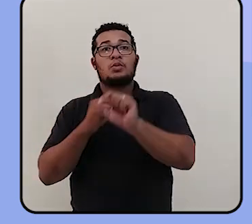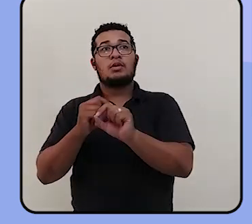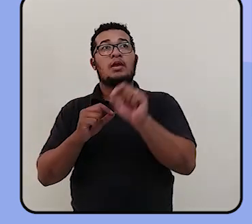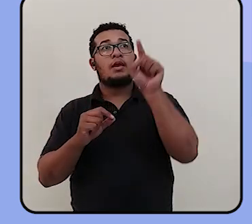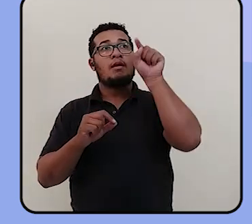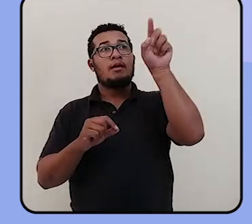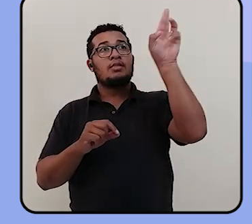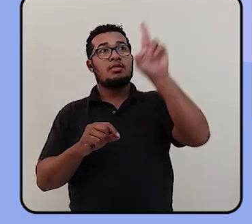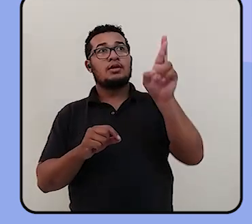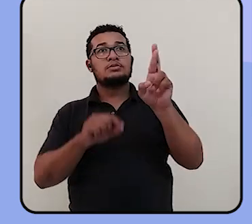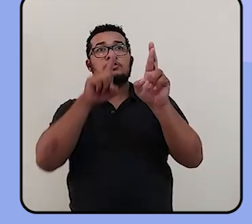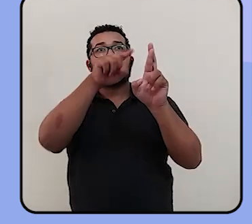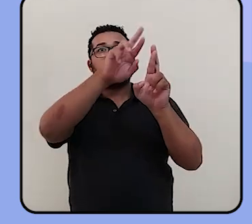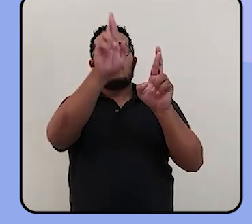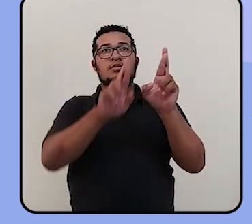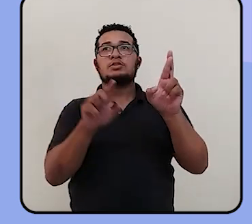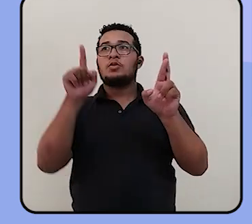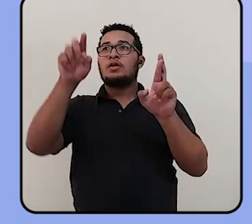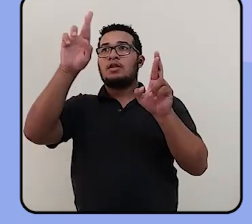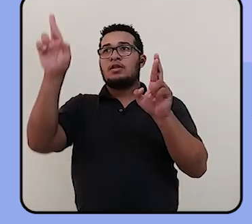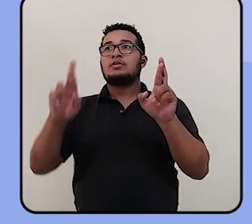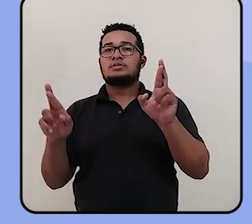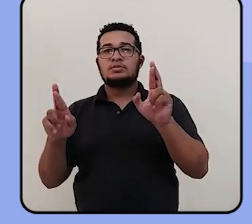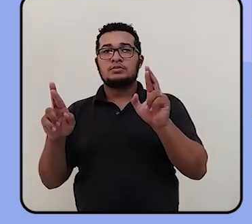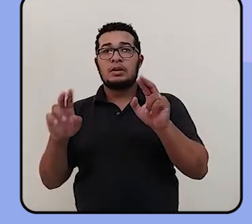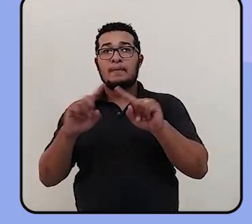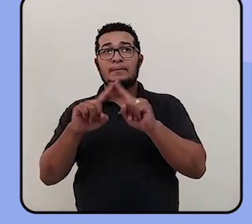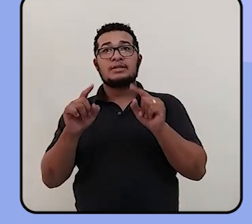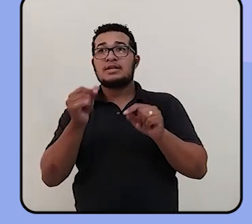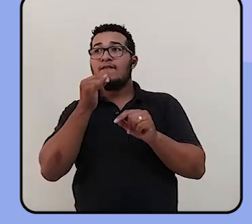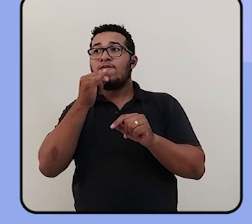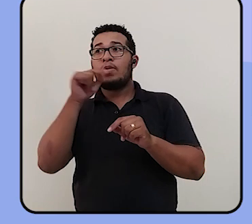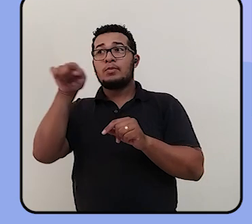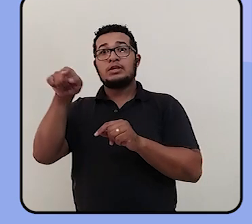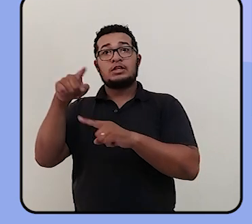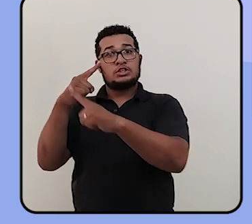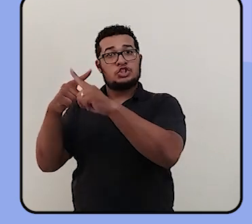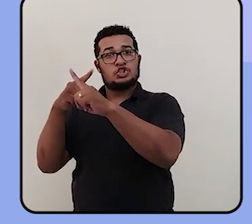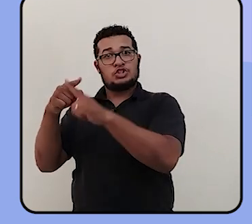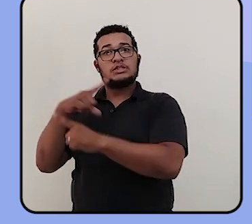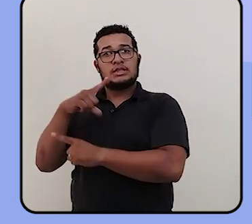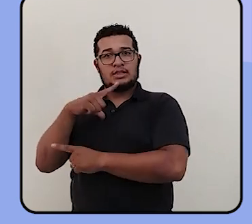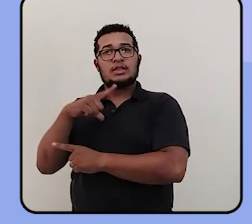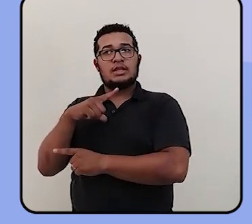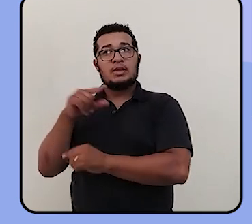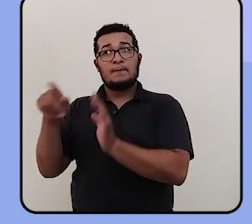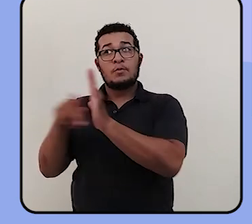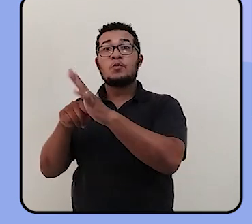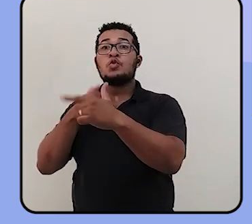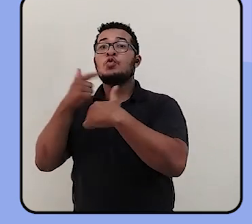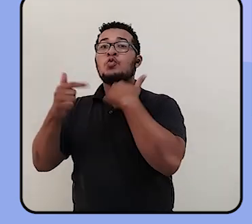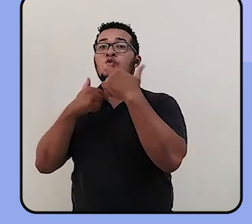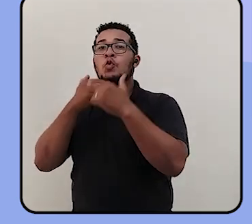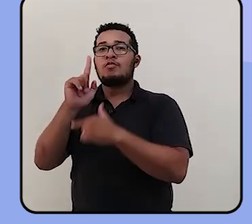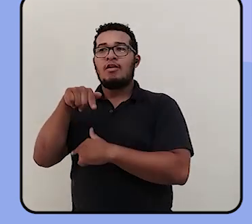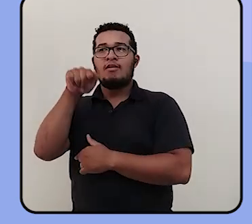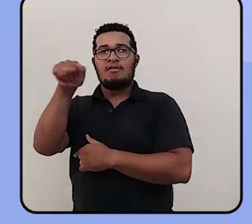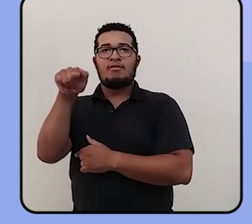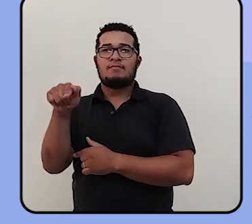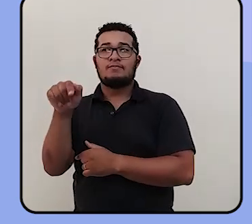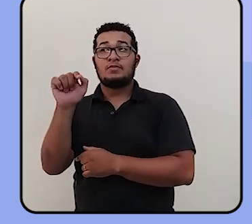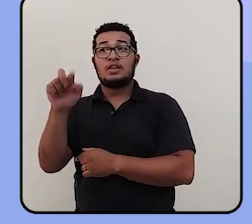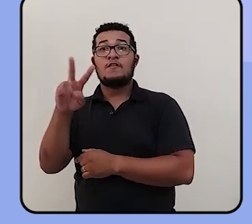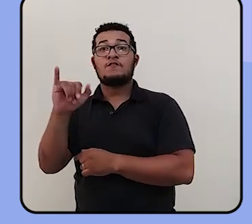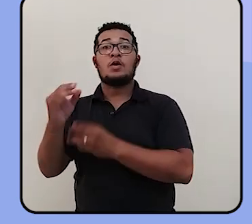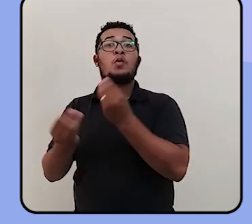uma razão, sendo que essa coluna que está com X, ou seja, a coluna da pergunta,